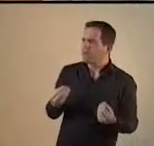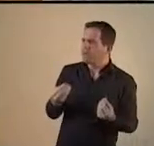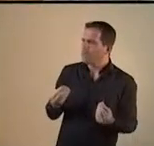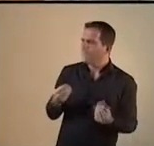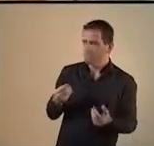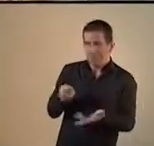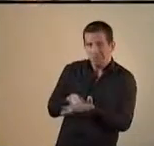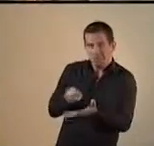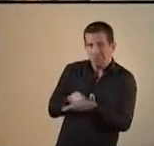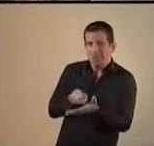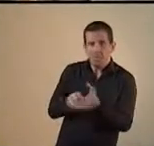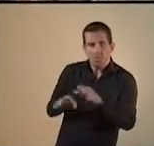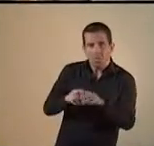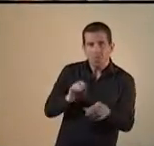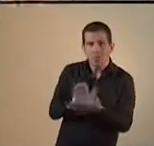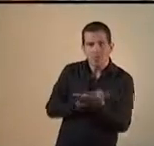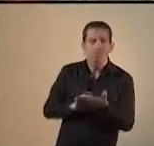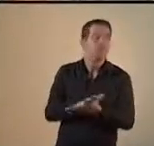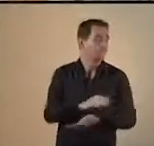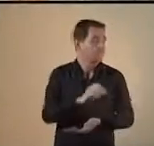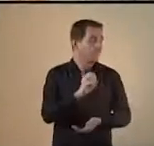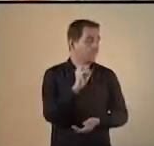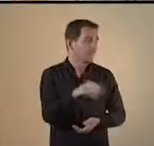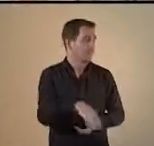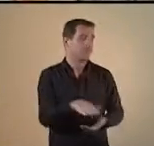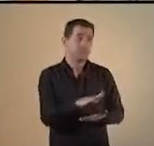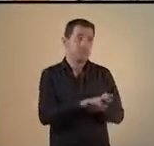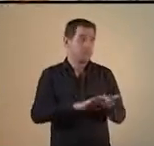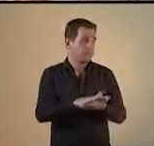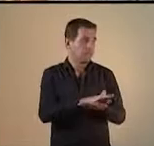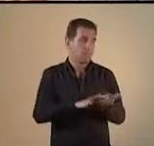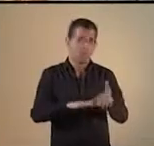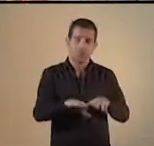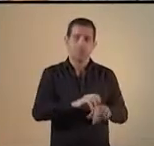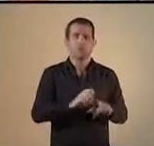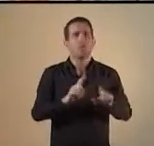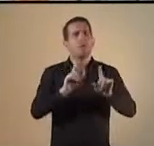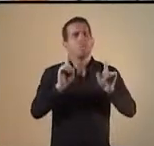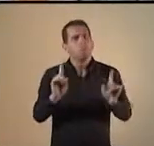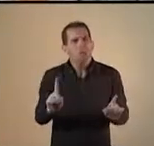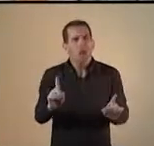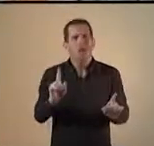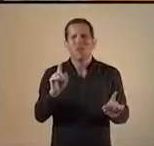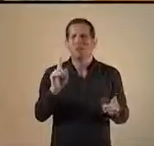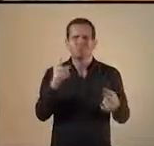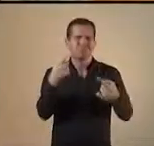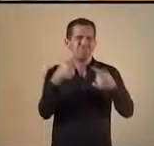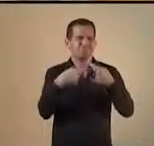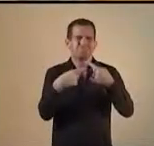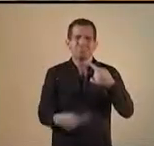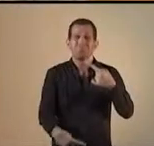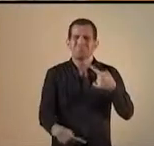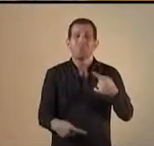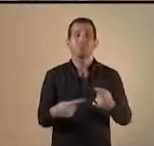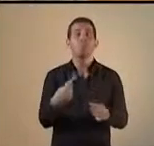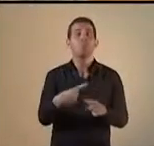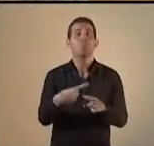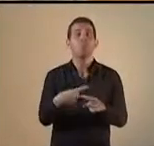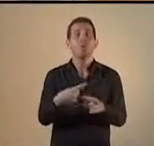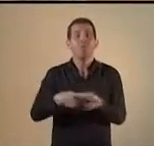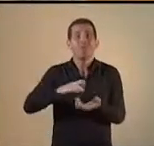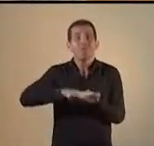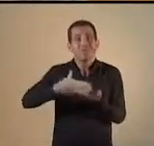superior. Exatamente, sem essa exigência. E o que acontece é que os intérpretes, eles trabalham não só em graduação, mas